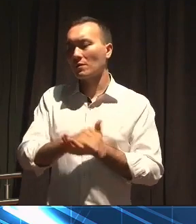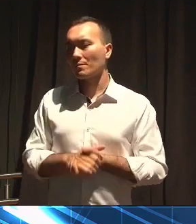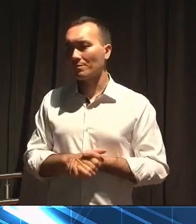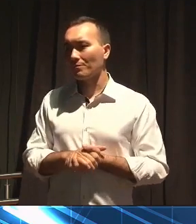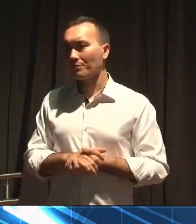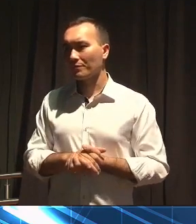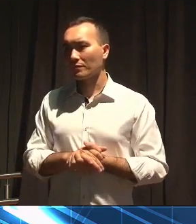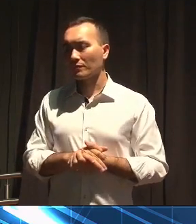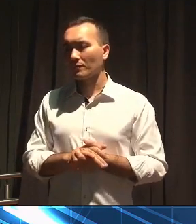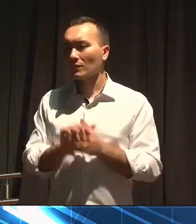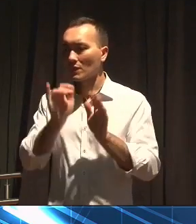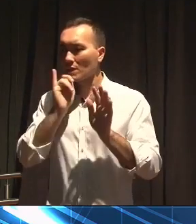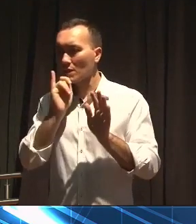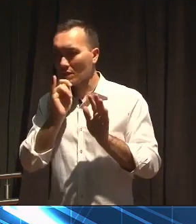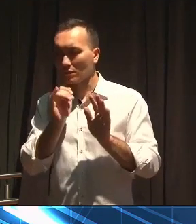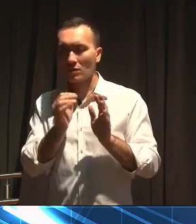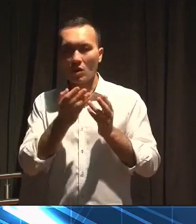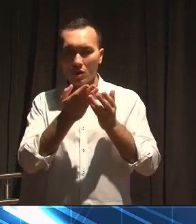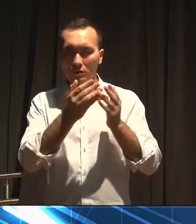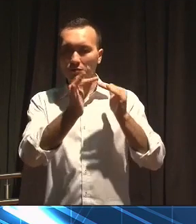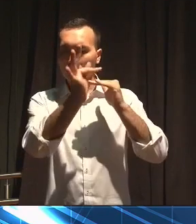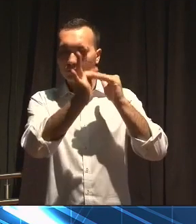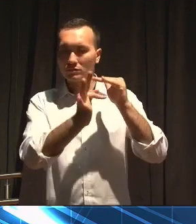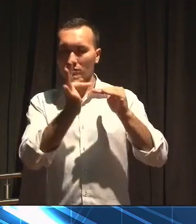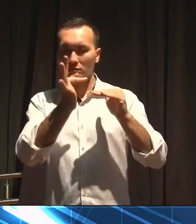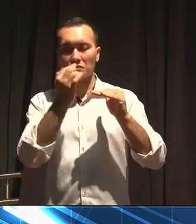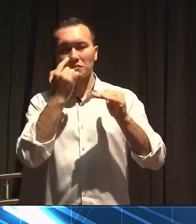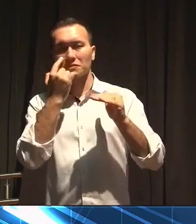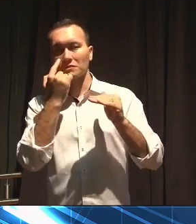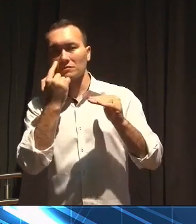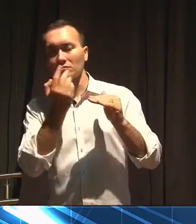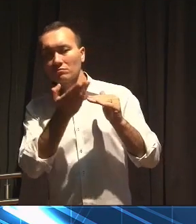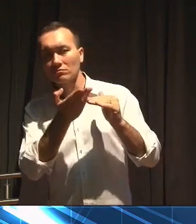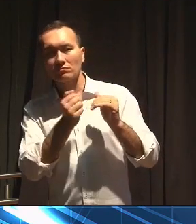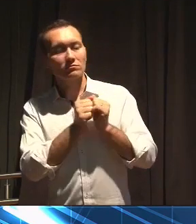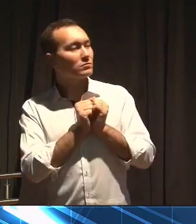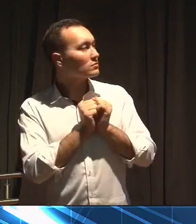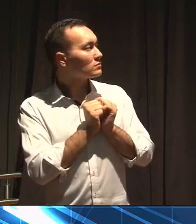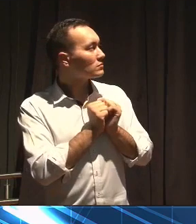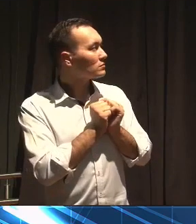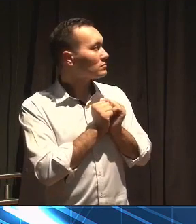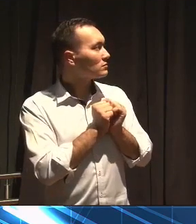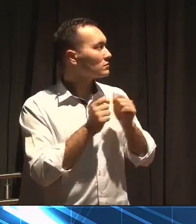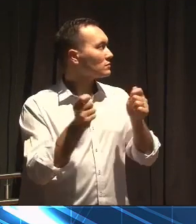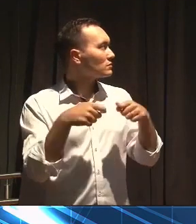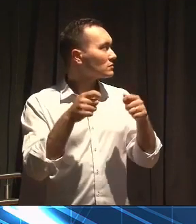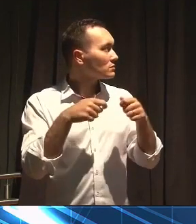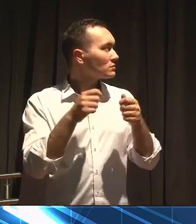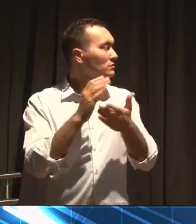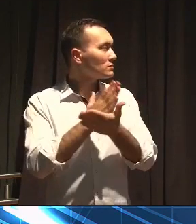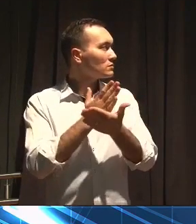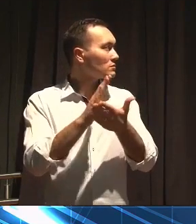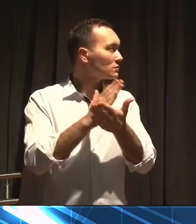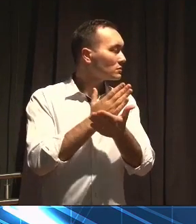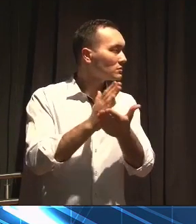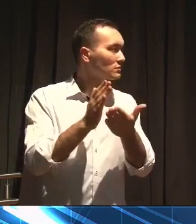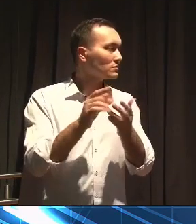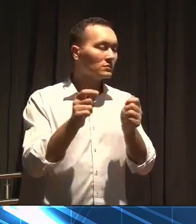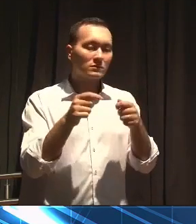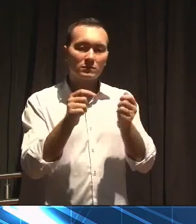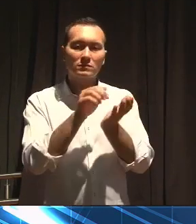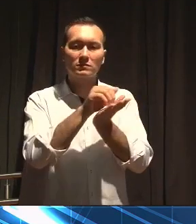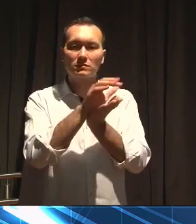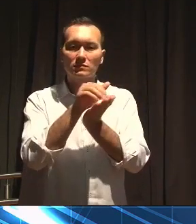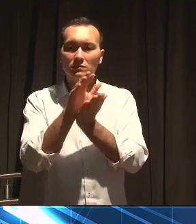nossos EC2 e começar a ver o que que nós podemos fazer de auto-scale. Vamos olhar para o EC2 também e ver o que que a gente pode jogar para a Lambda. Nós